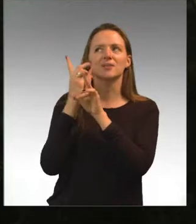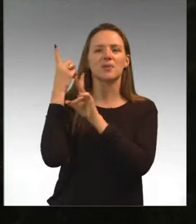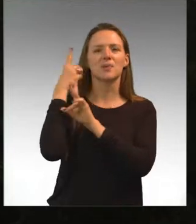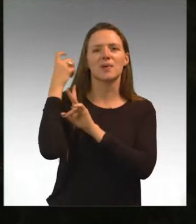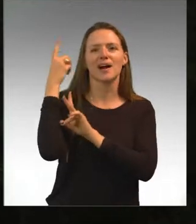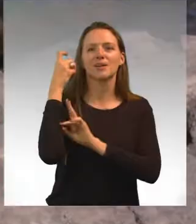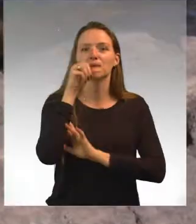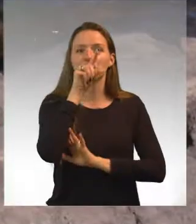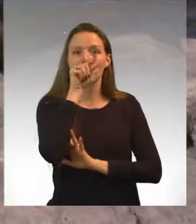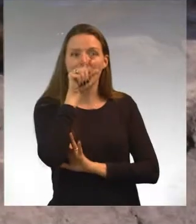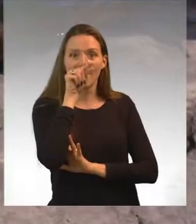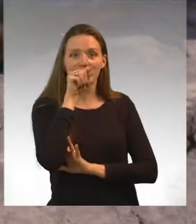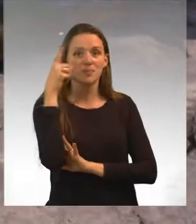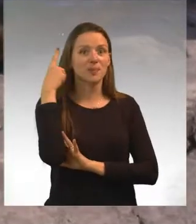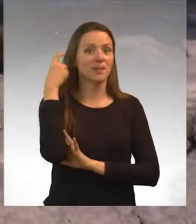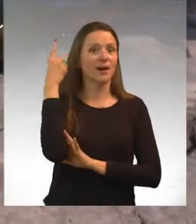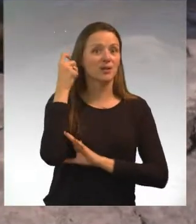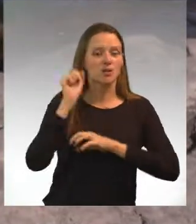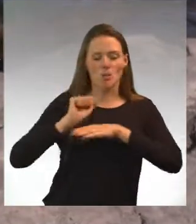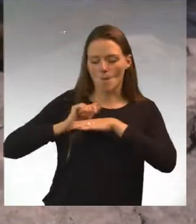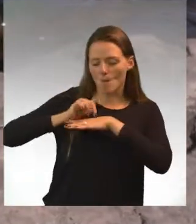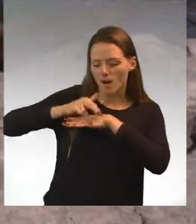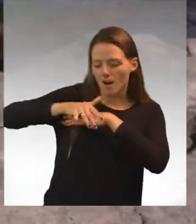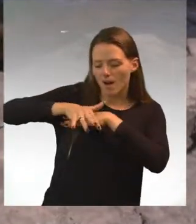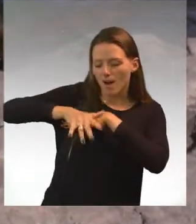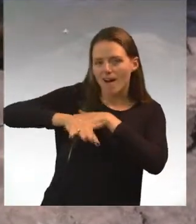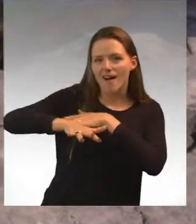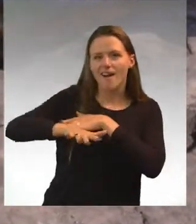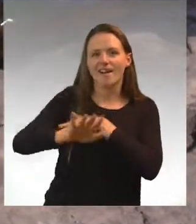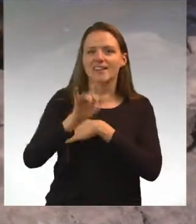A água fala muito lindo.